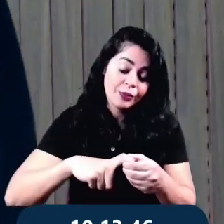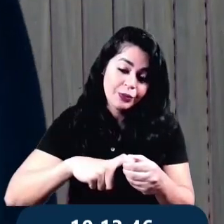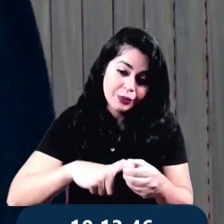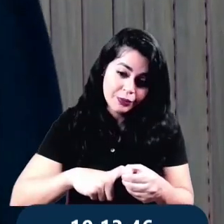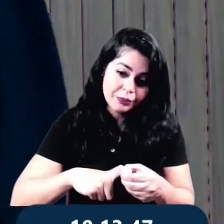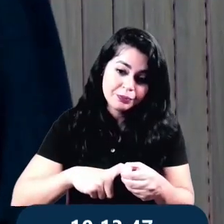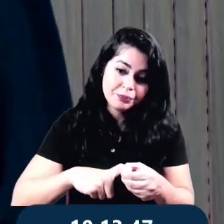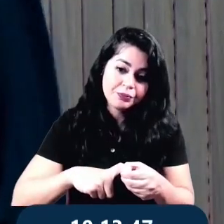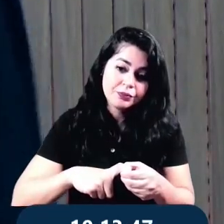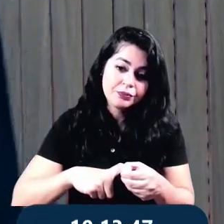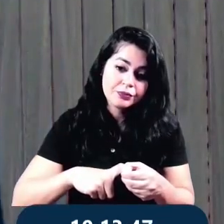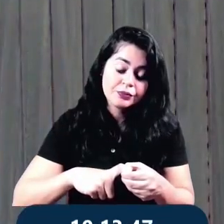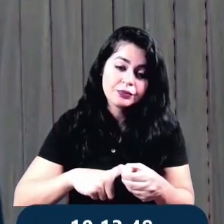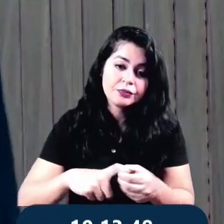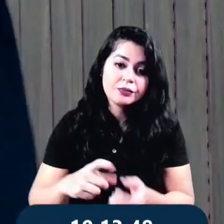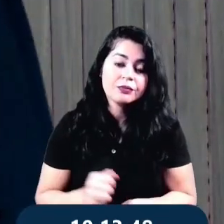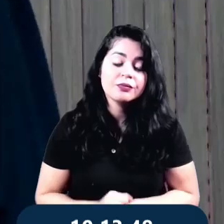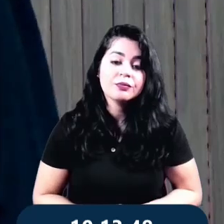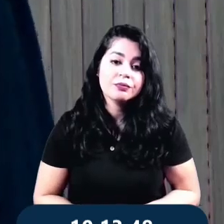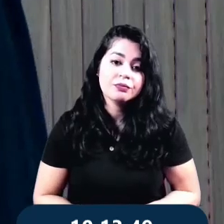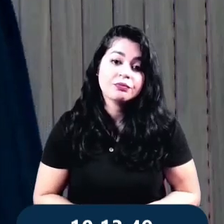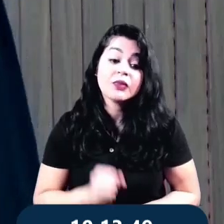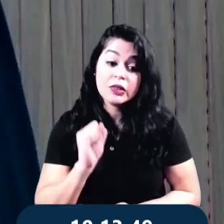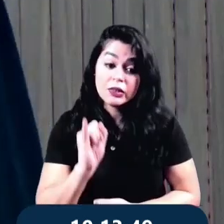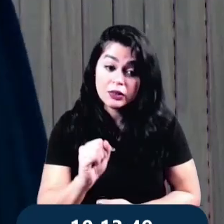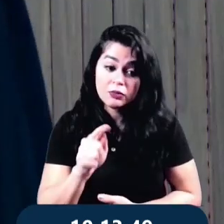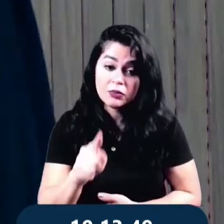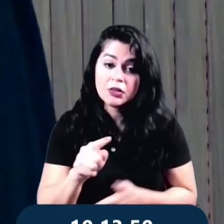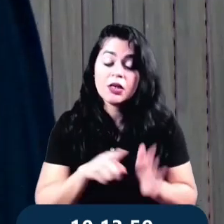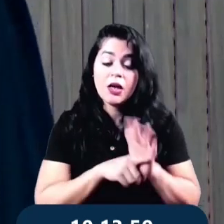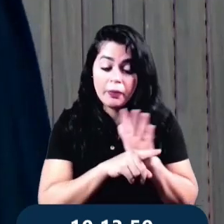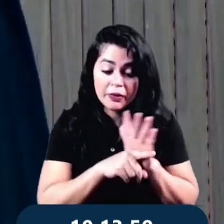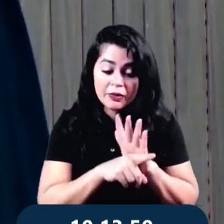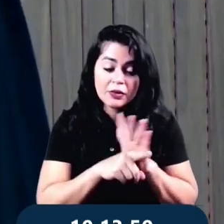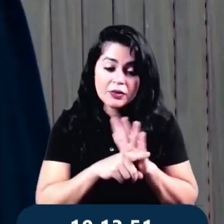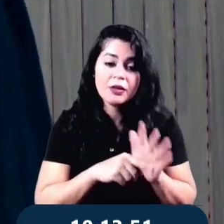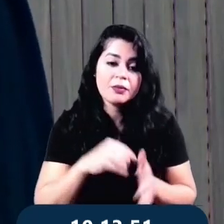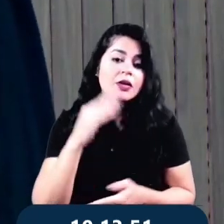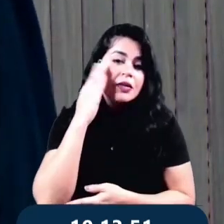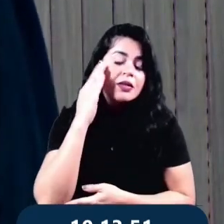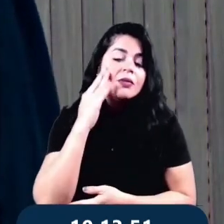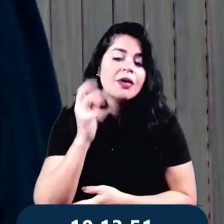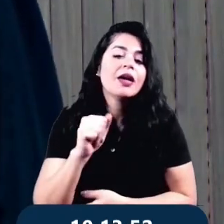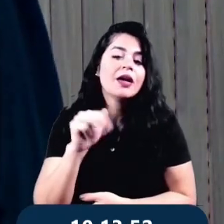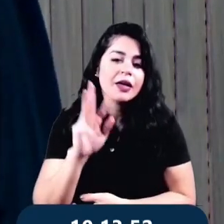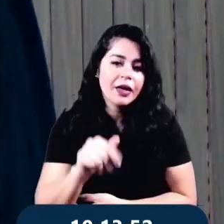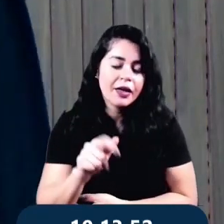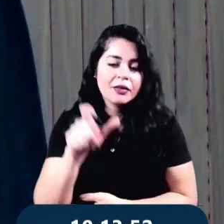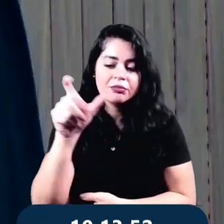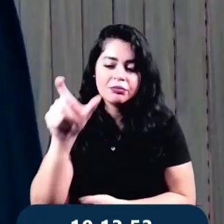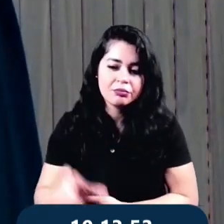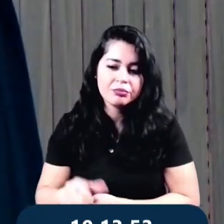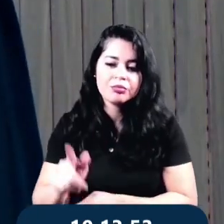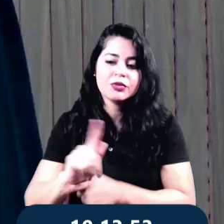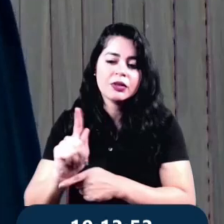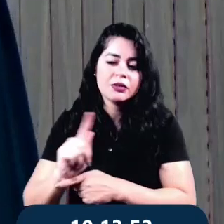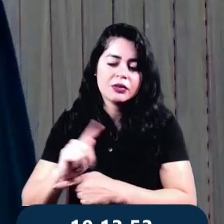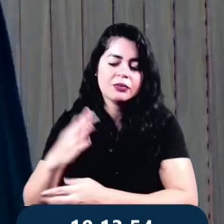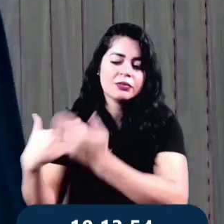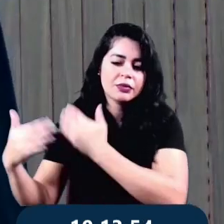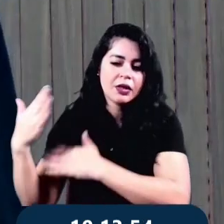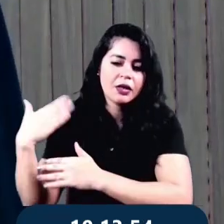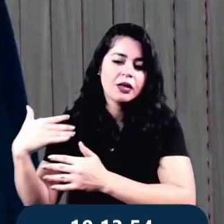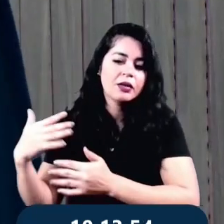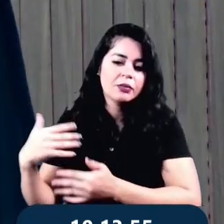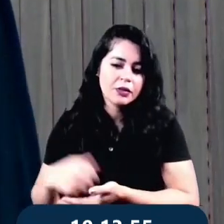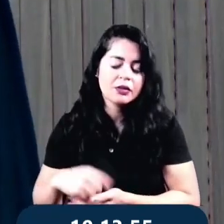Você pesquisar aí, você vai saber quem é o gestor da época. Depois eu te falo no seu ouvido quem é.